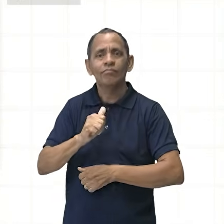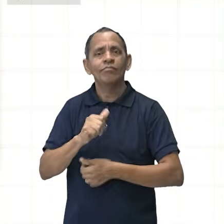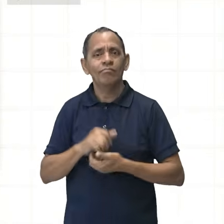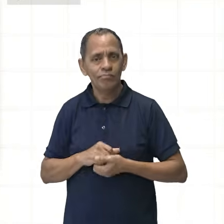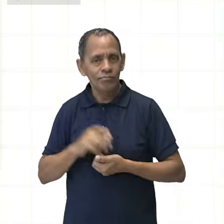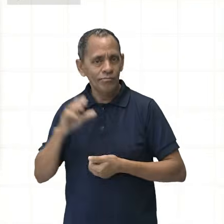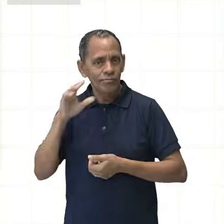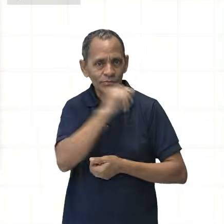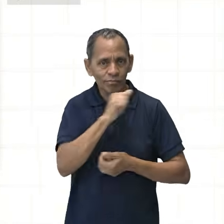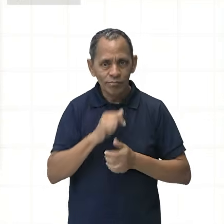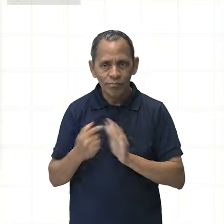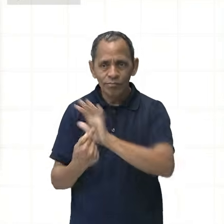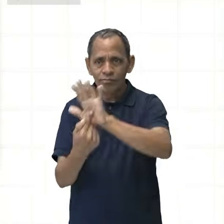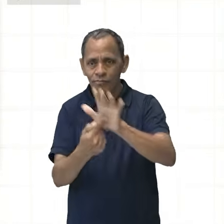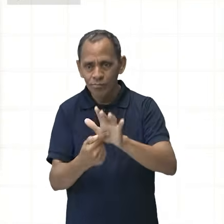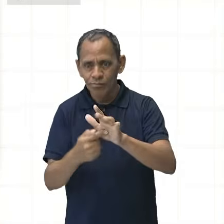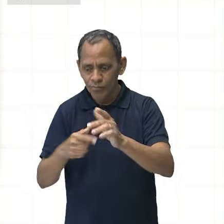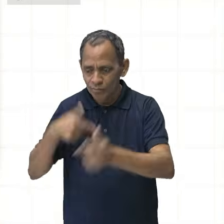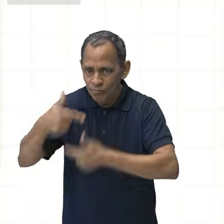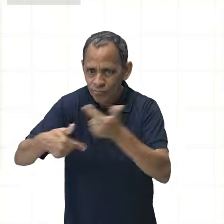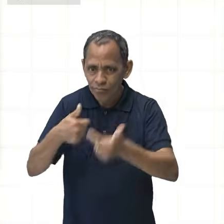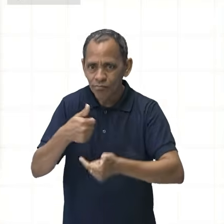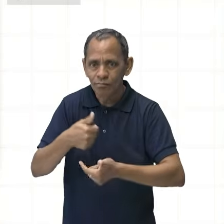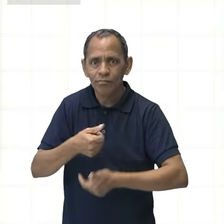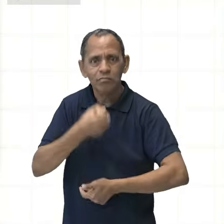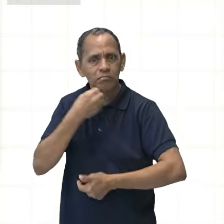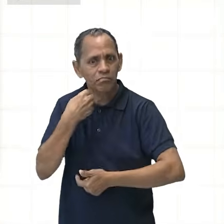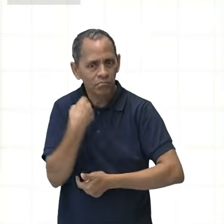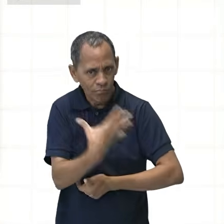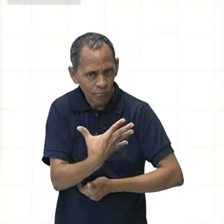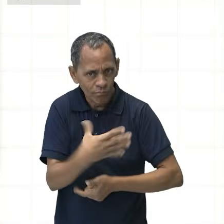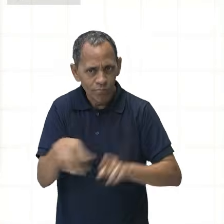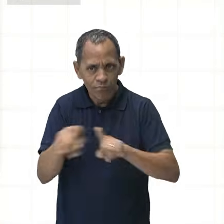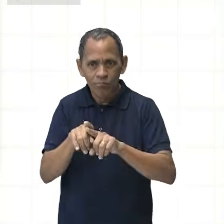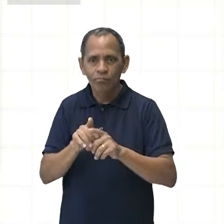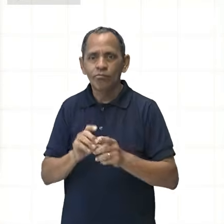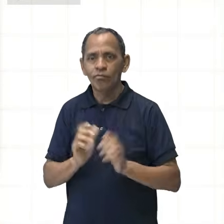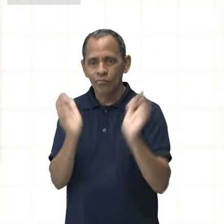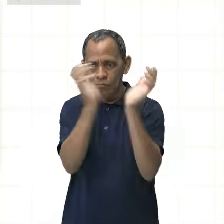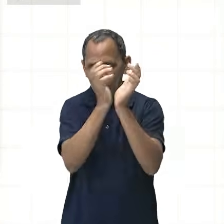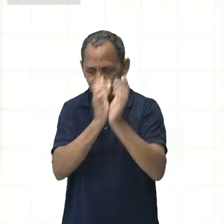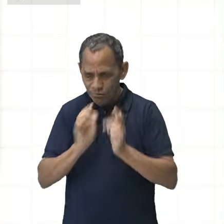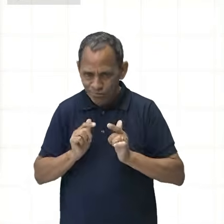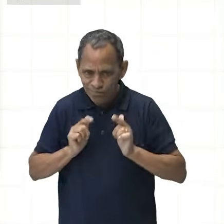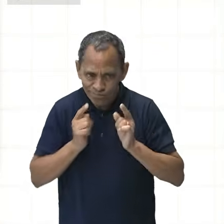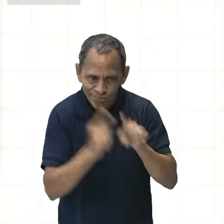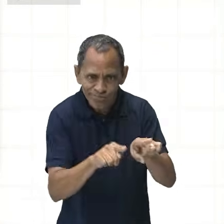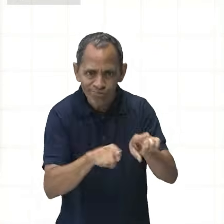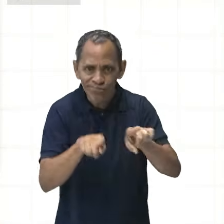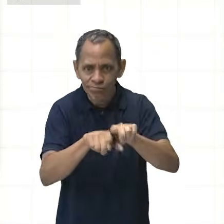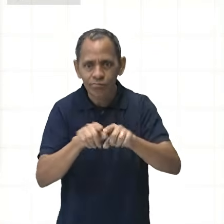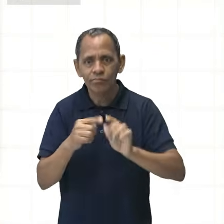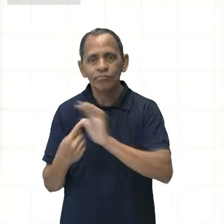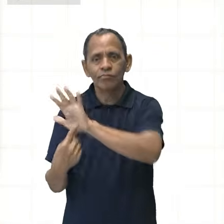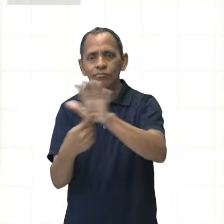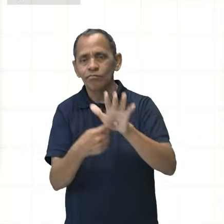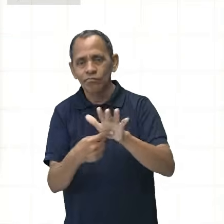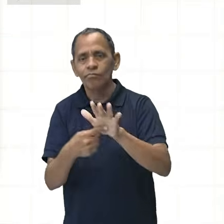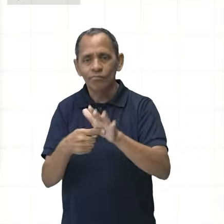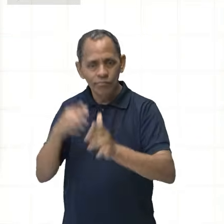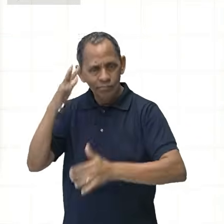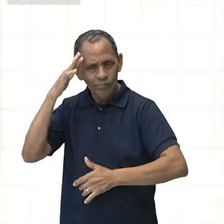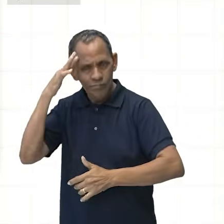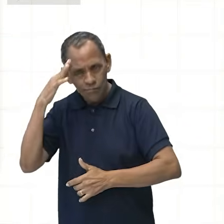fome? Quer vencer a fome? Você quer comer? Você quer beber? Então ele fala, apresse-se para se juntar ao